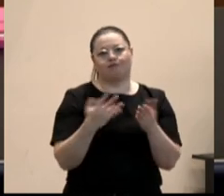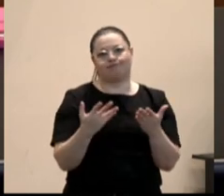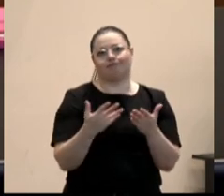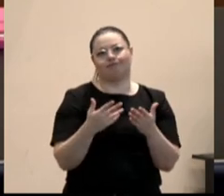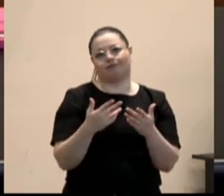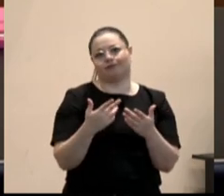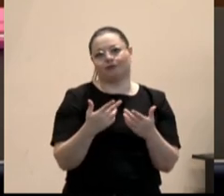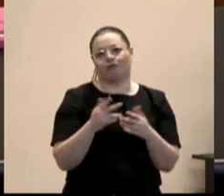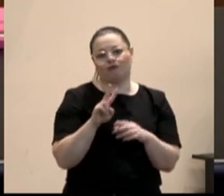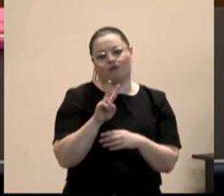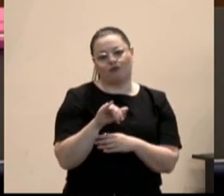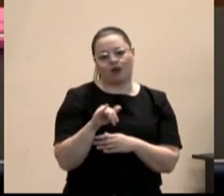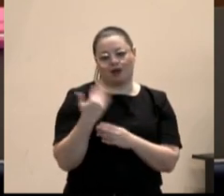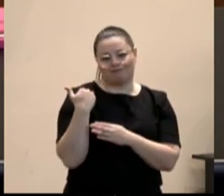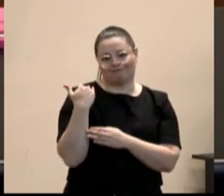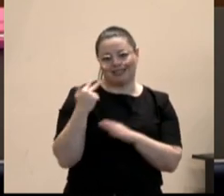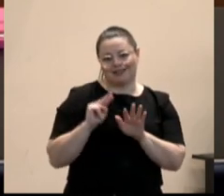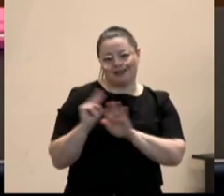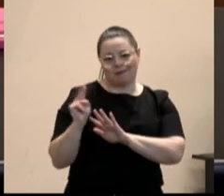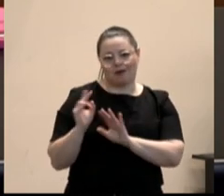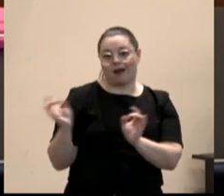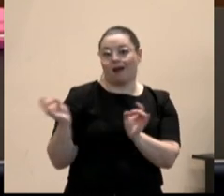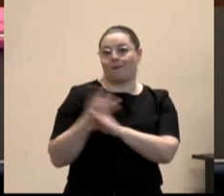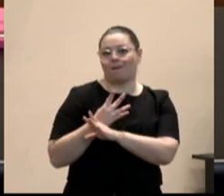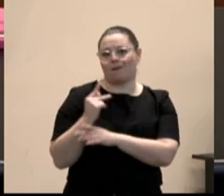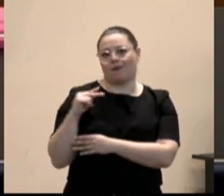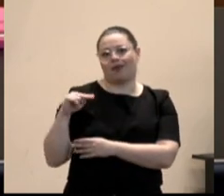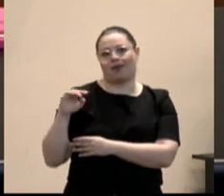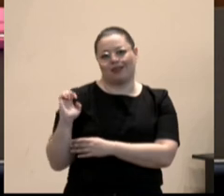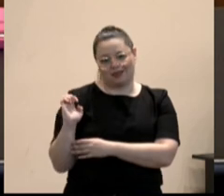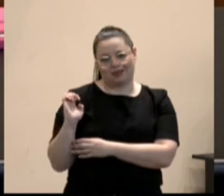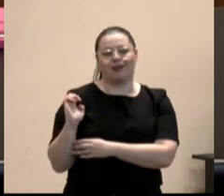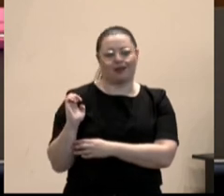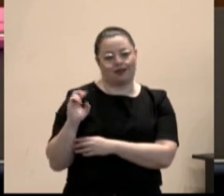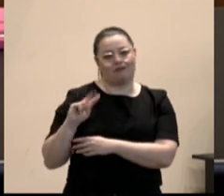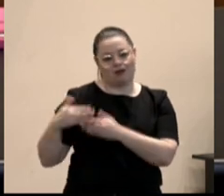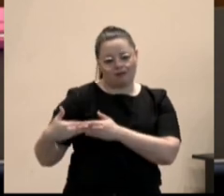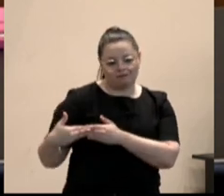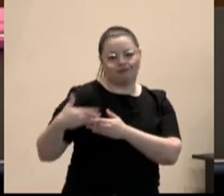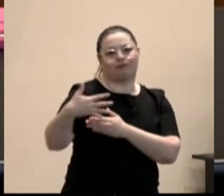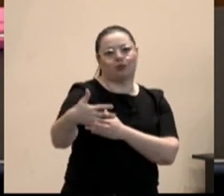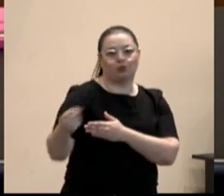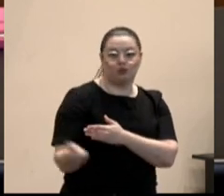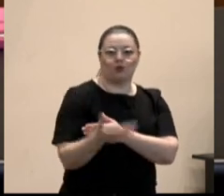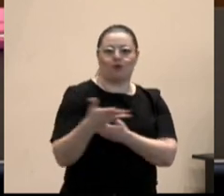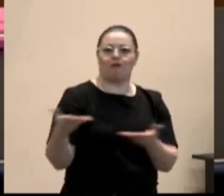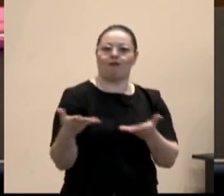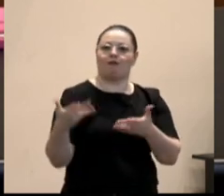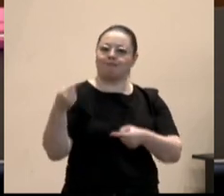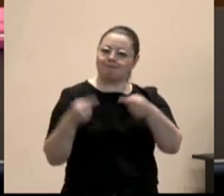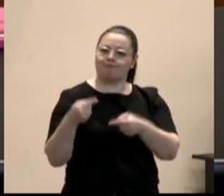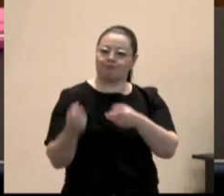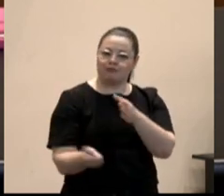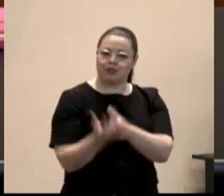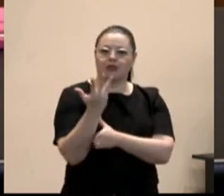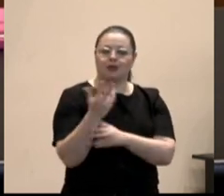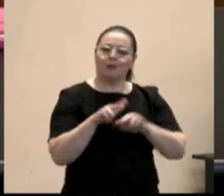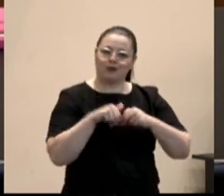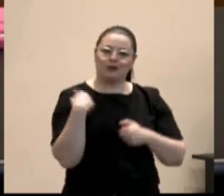termina ou terminou essa semana. Mas ele ainda é em vigor, né? É o que nós estamos aqui, portanto,